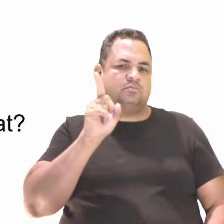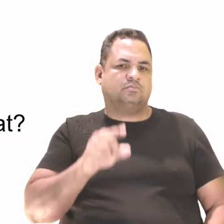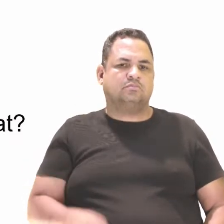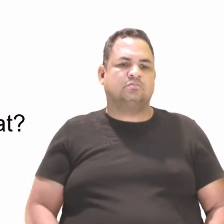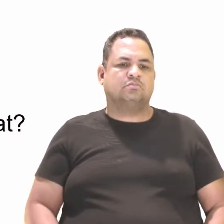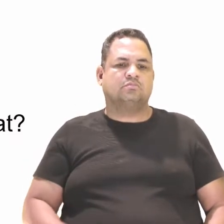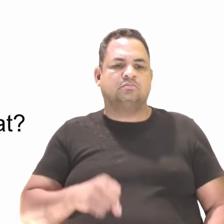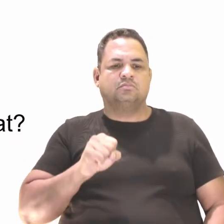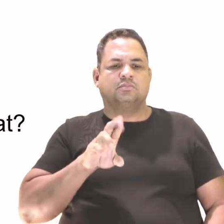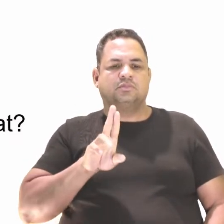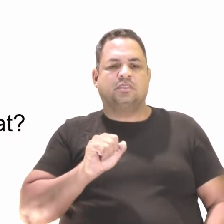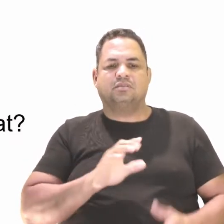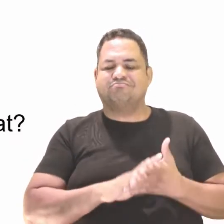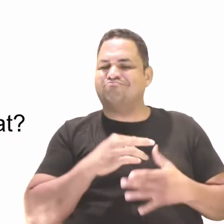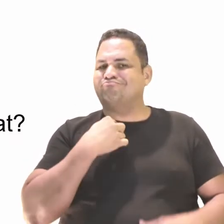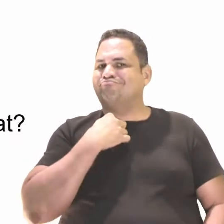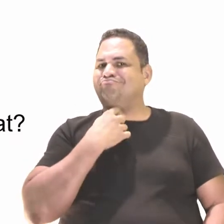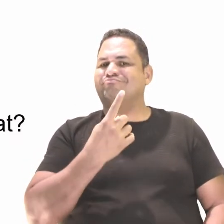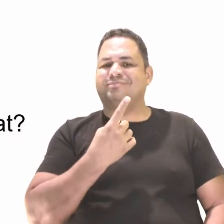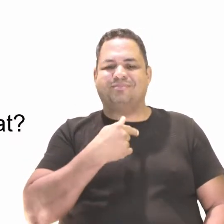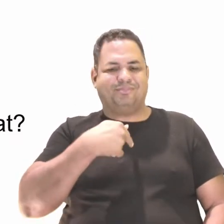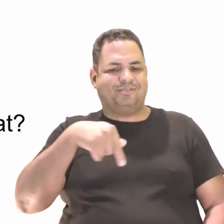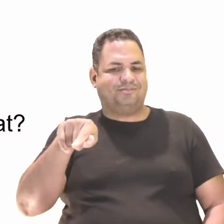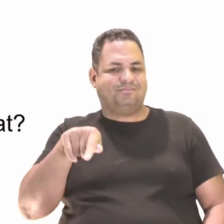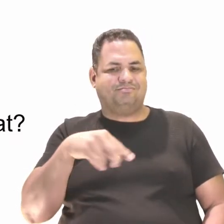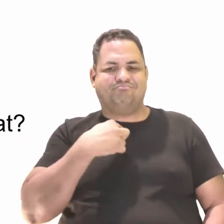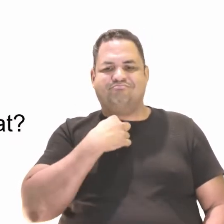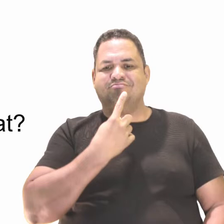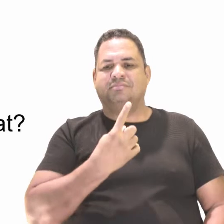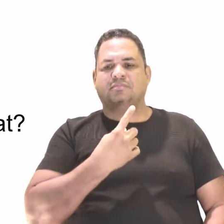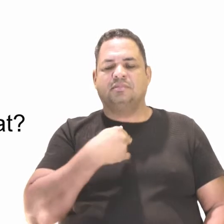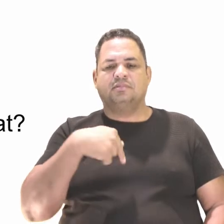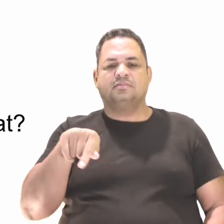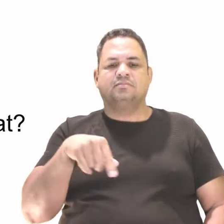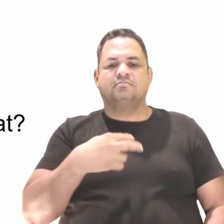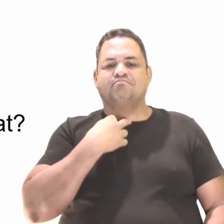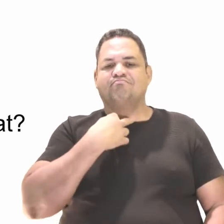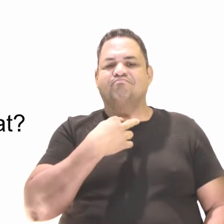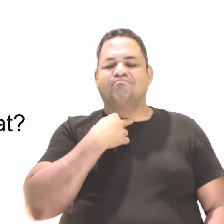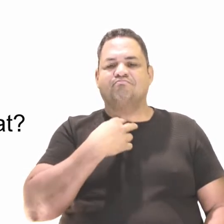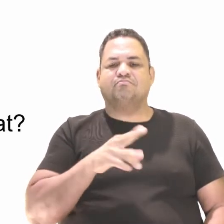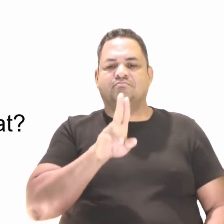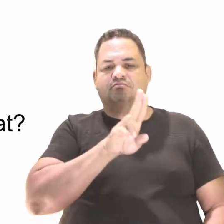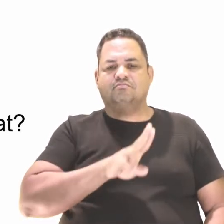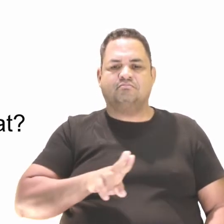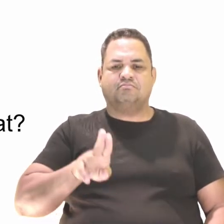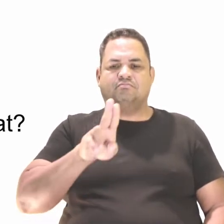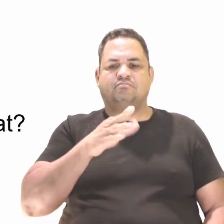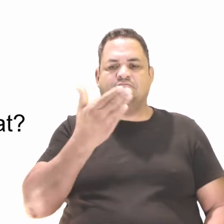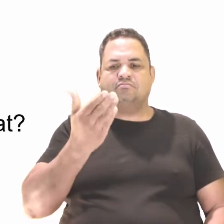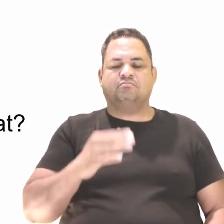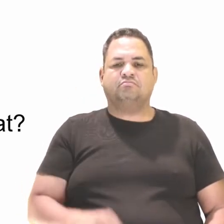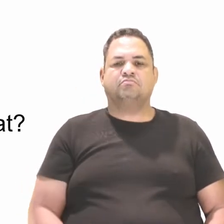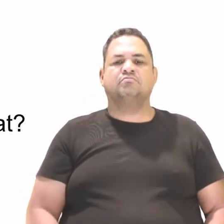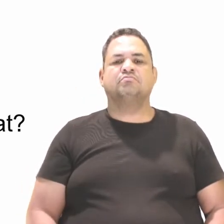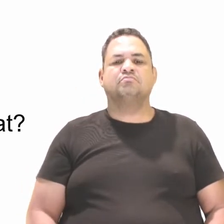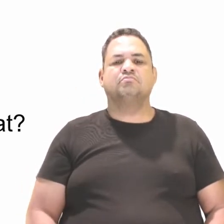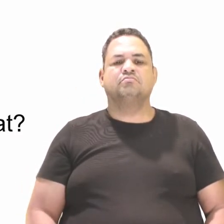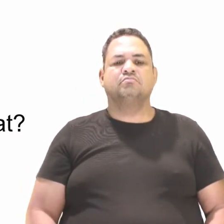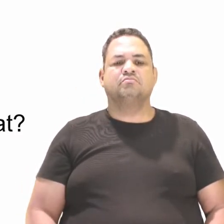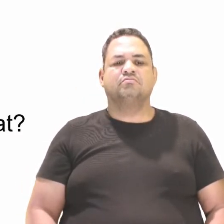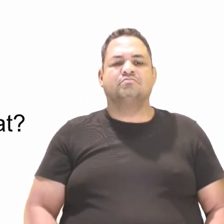Sarah não pode comparecer. She can't go, ela não pode ir. Daí ela usa essa situação aqui.